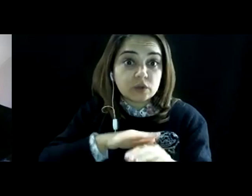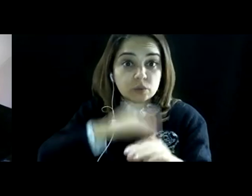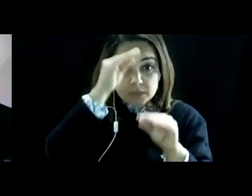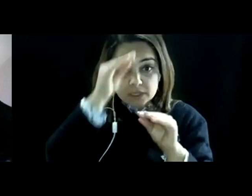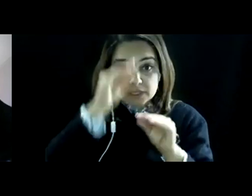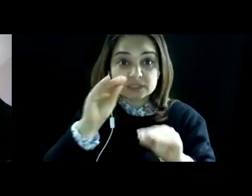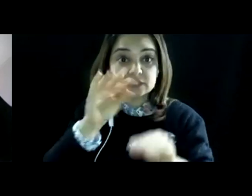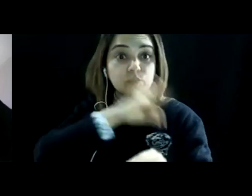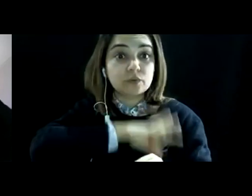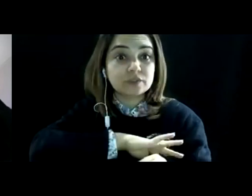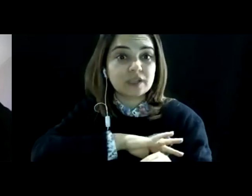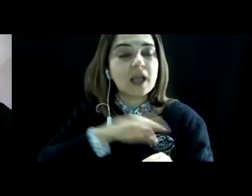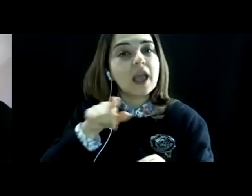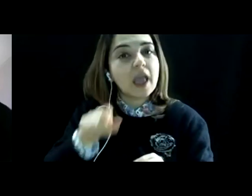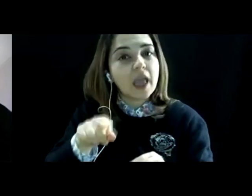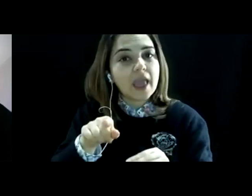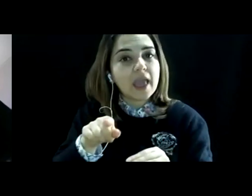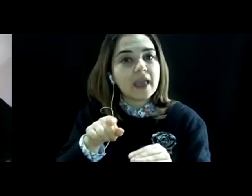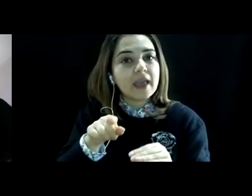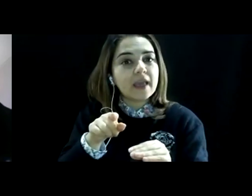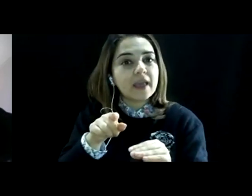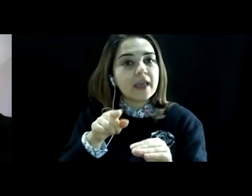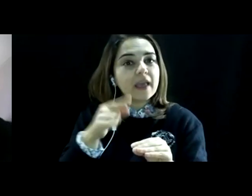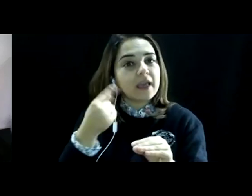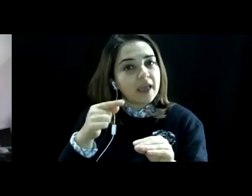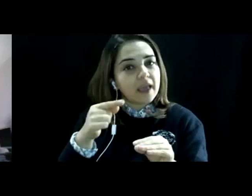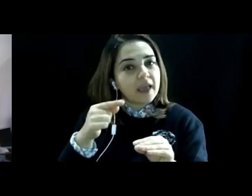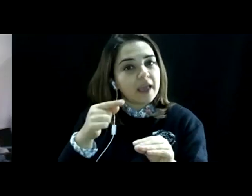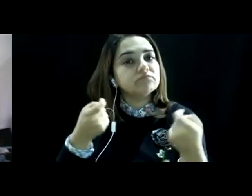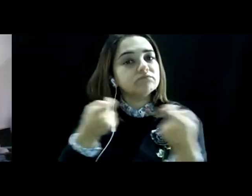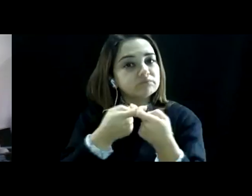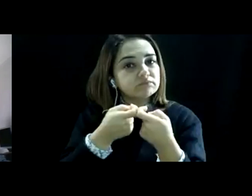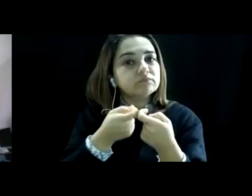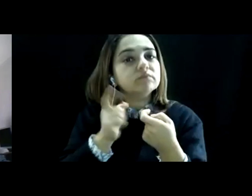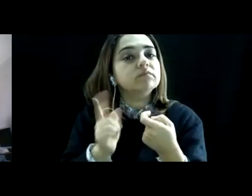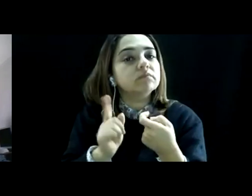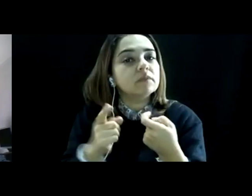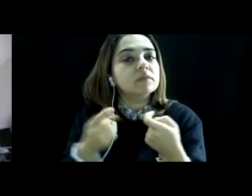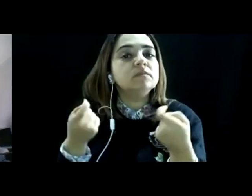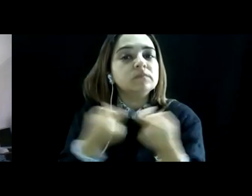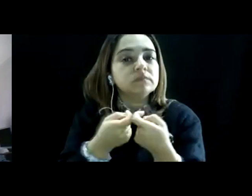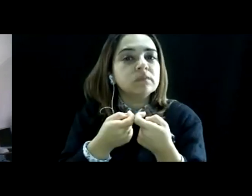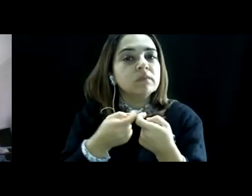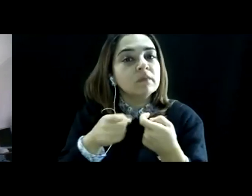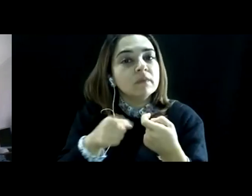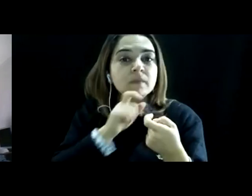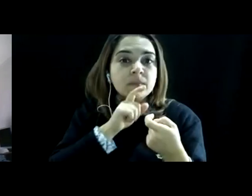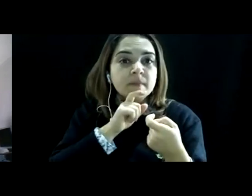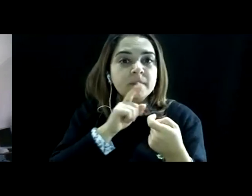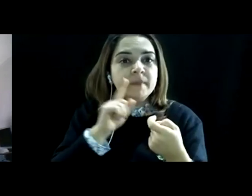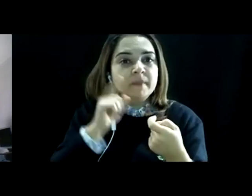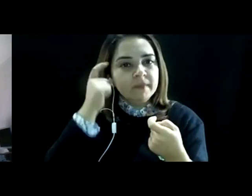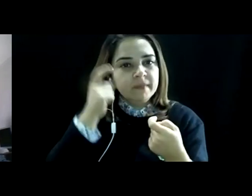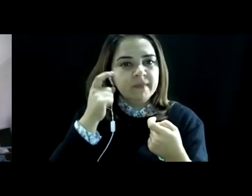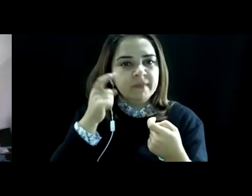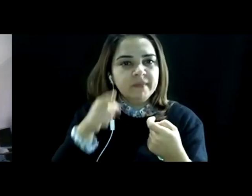Eduardo, acaba por servir um propósito. Não é? Ele mesmo, com os problemas que tem, serve um propósito, e portanto podemos pensar que, pronto,